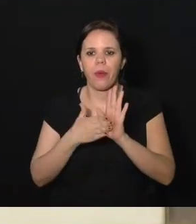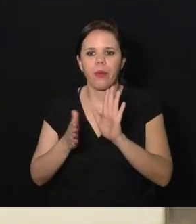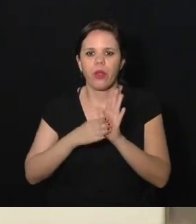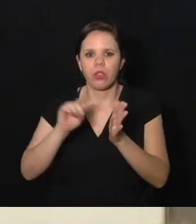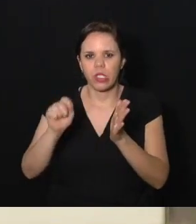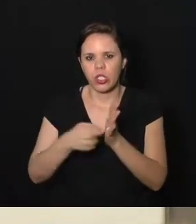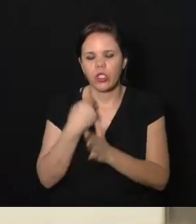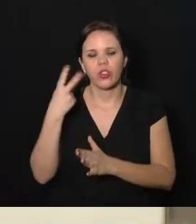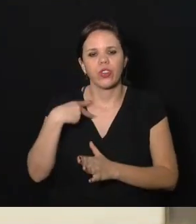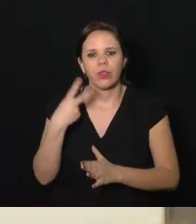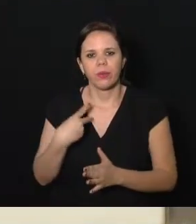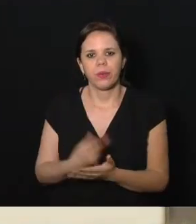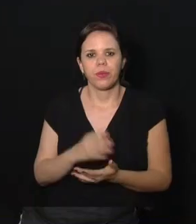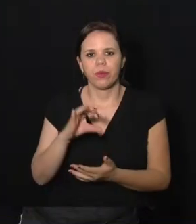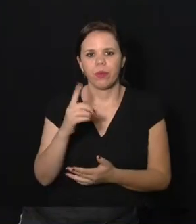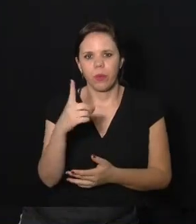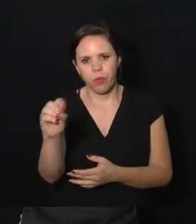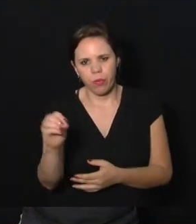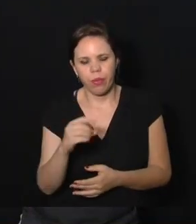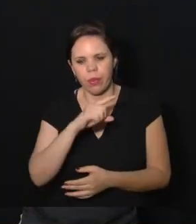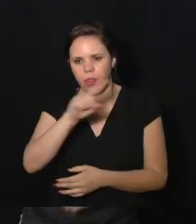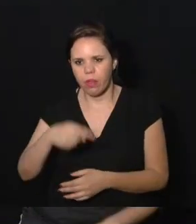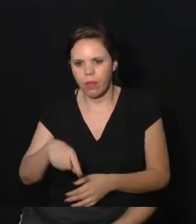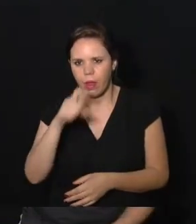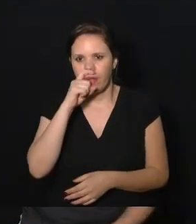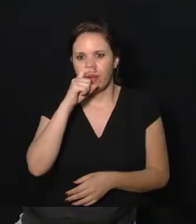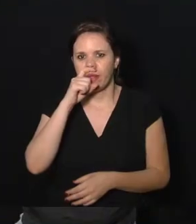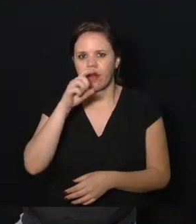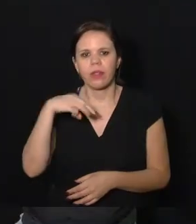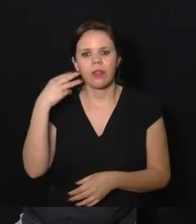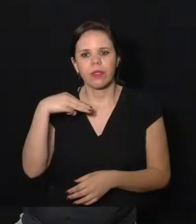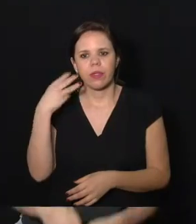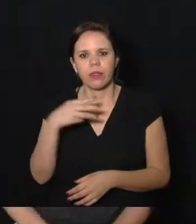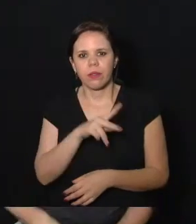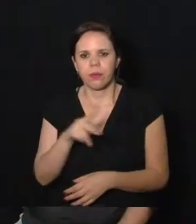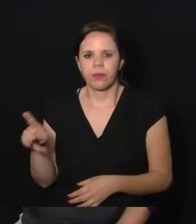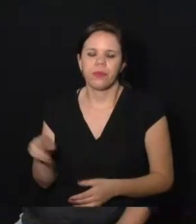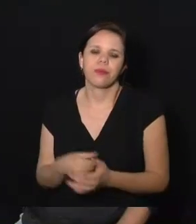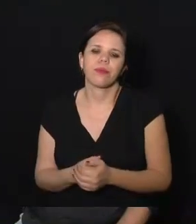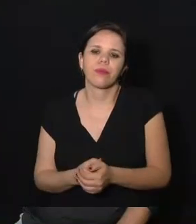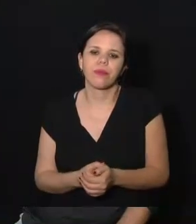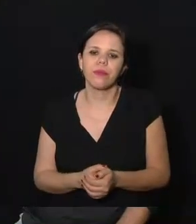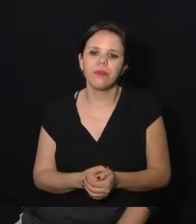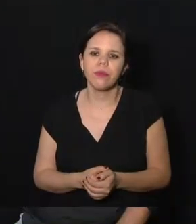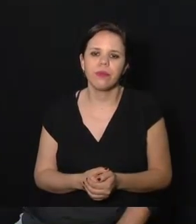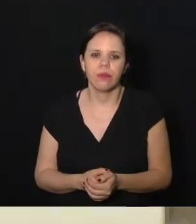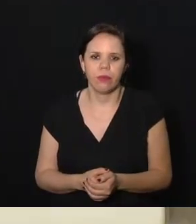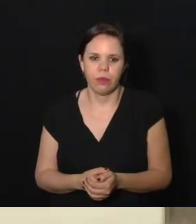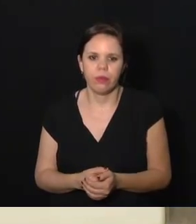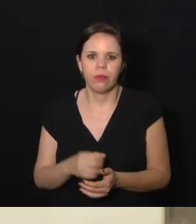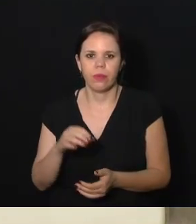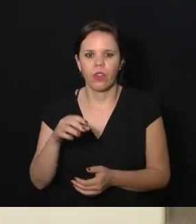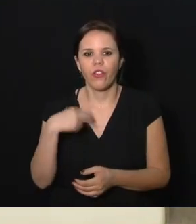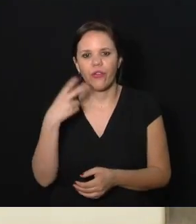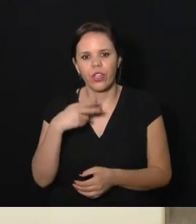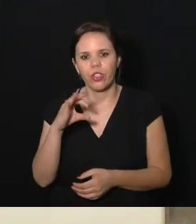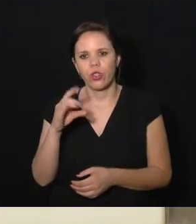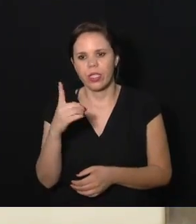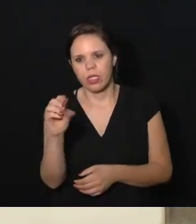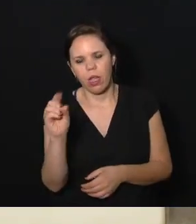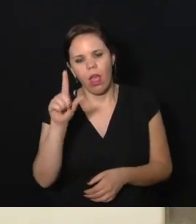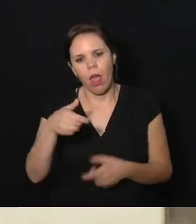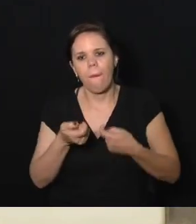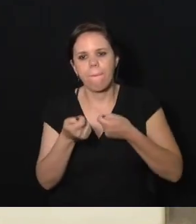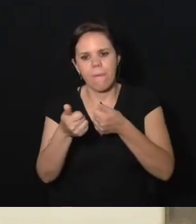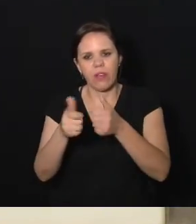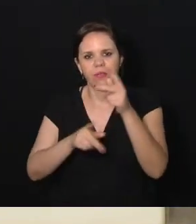assinada pelos vereadores Sidão Santos, Zé Carlos e o presidente Marcos Bernardelli. Para Sidão Santos, a medida vai